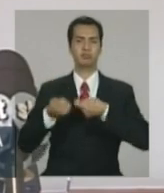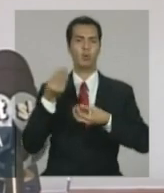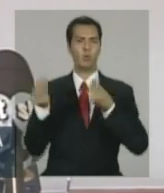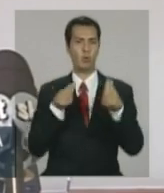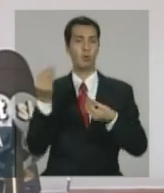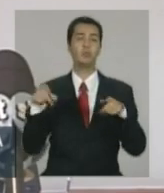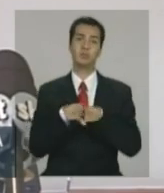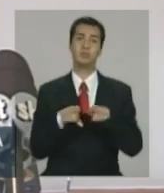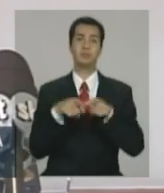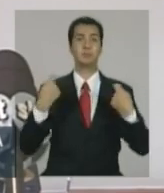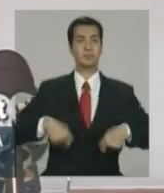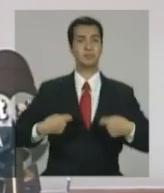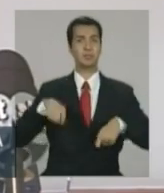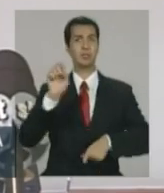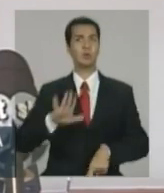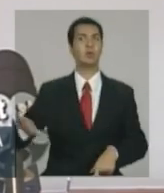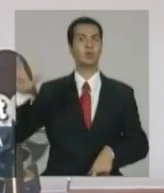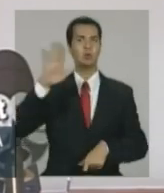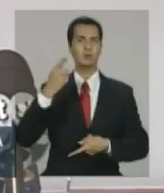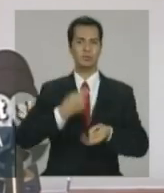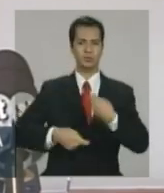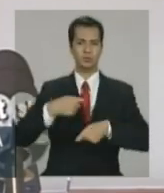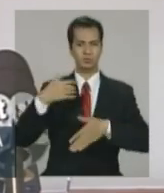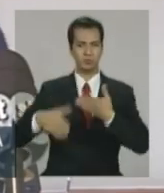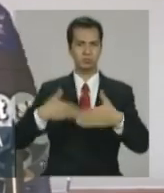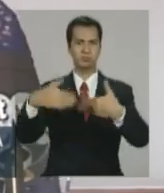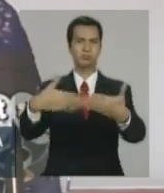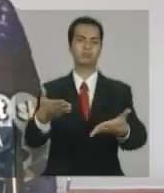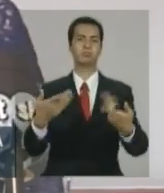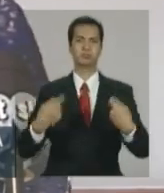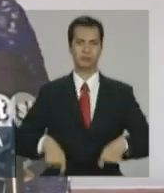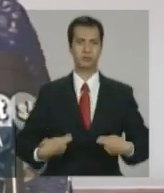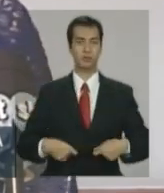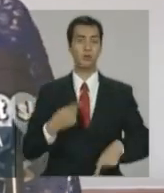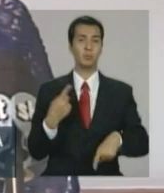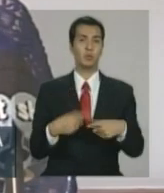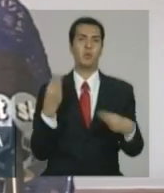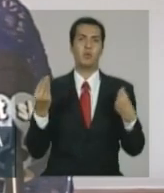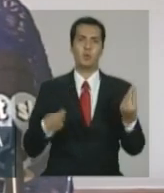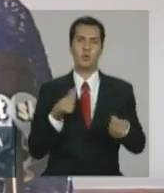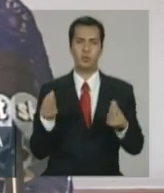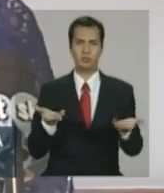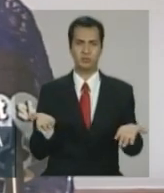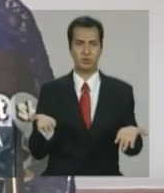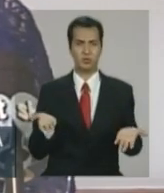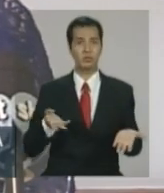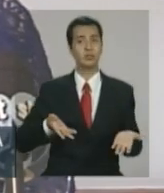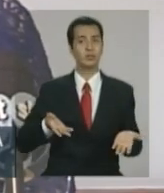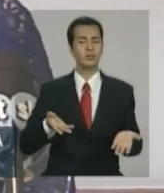de crescimento europeu, na medida em que nós todos sabemos que não tem como você